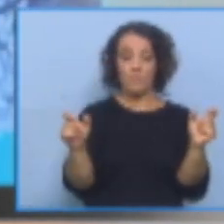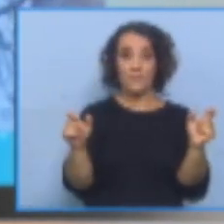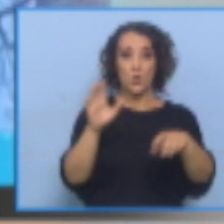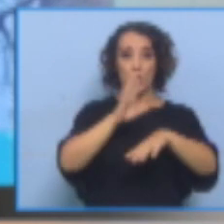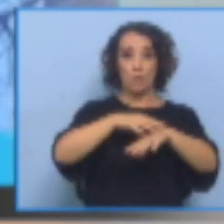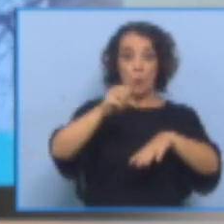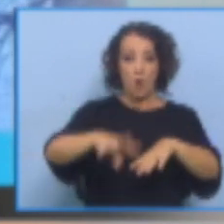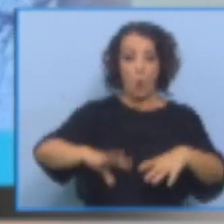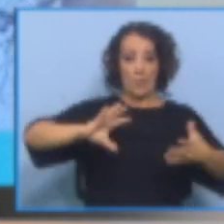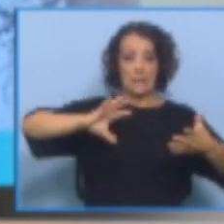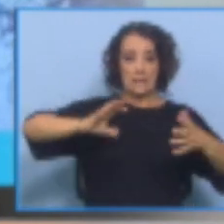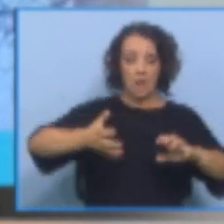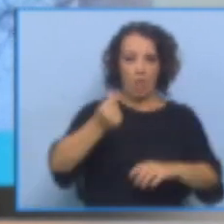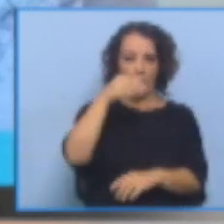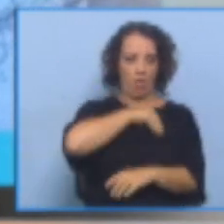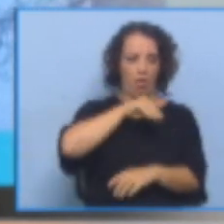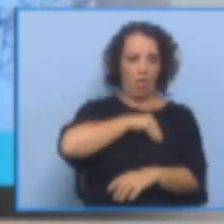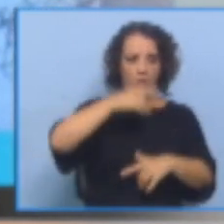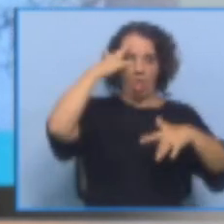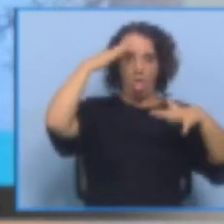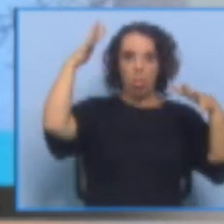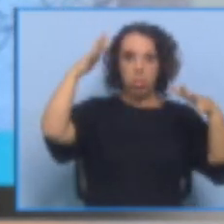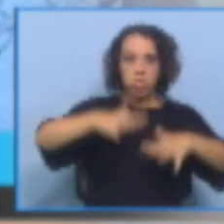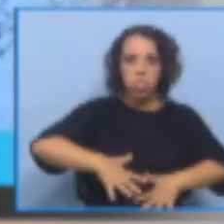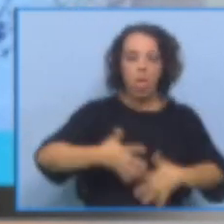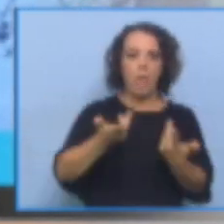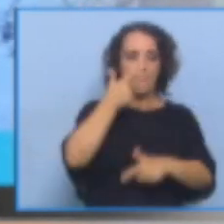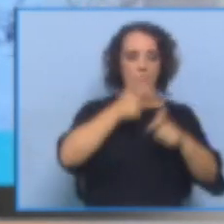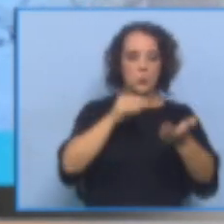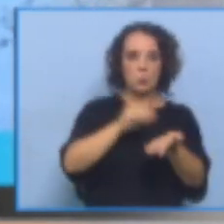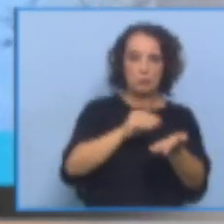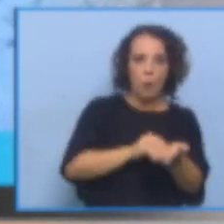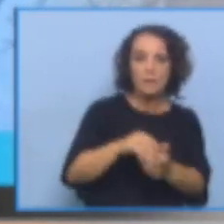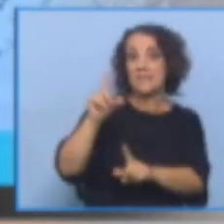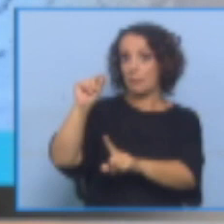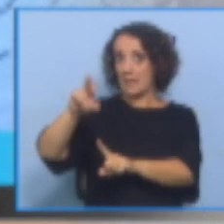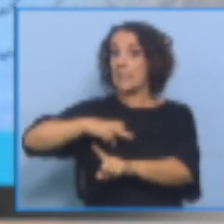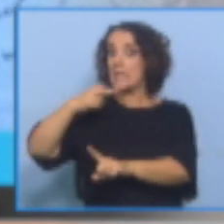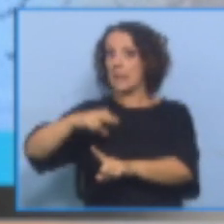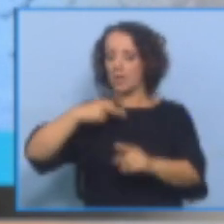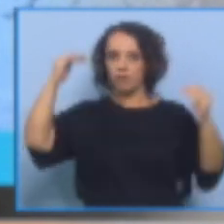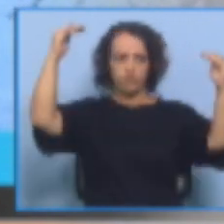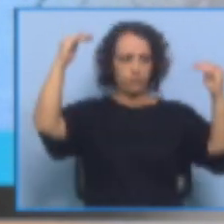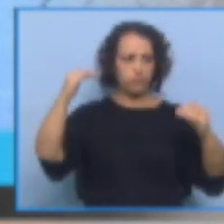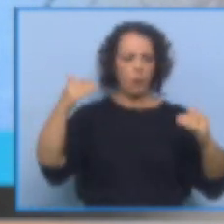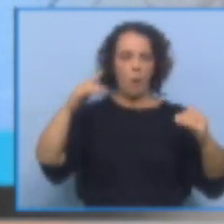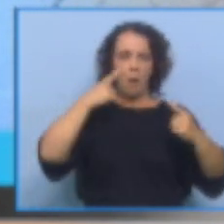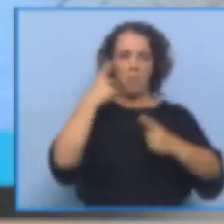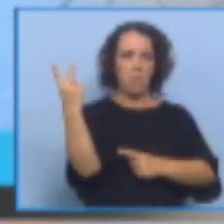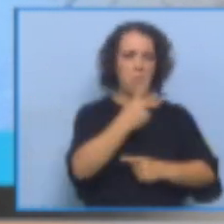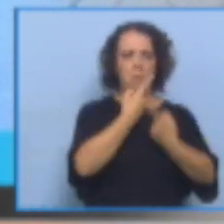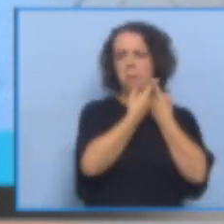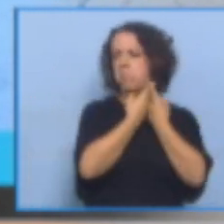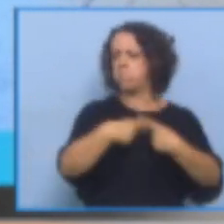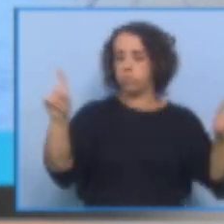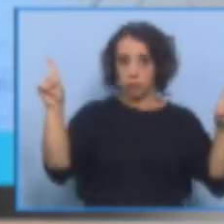a queda dos rendimentos dos mais pobres e dos mais ricos era muito dispar. Ou seja, os mais